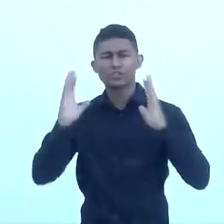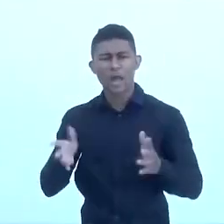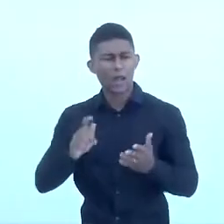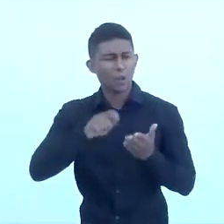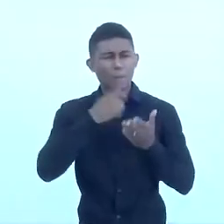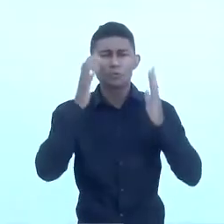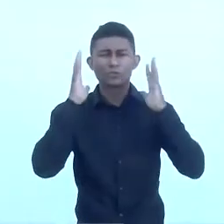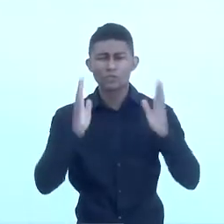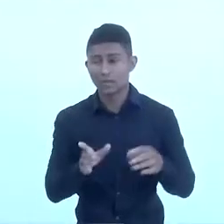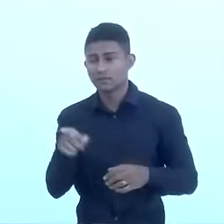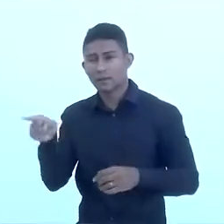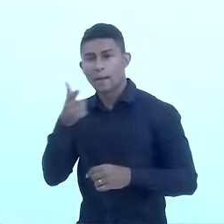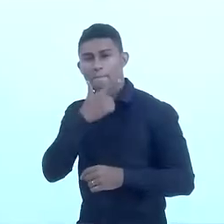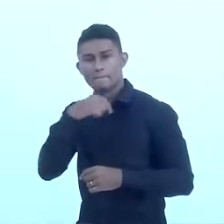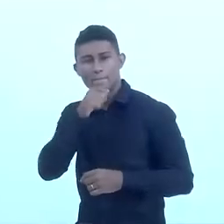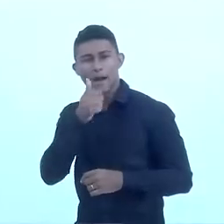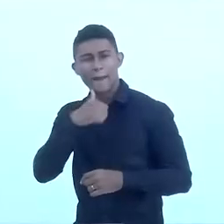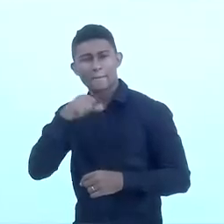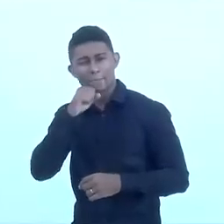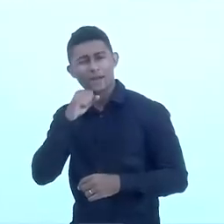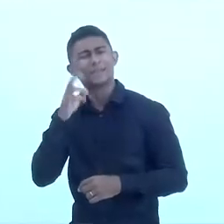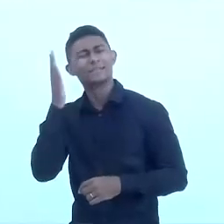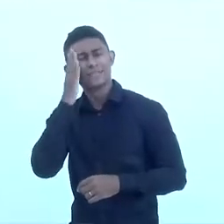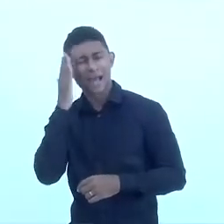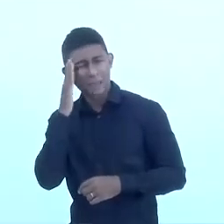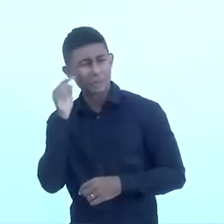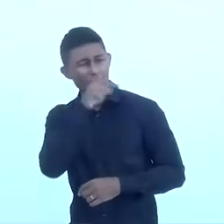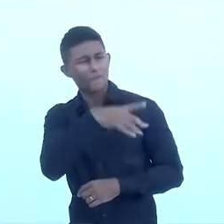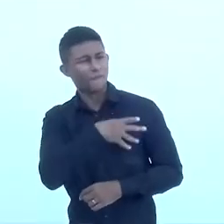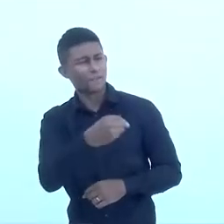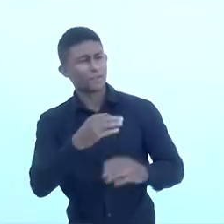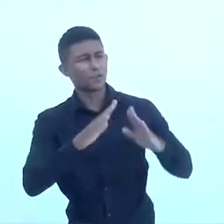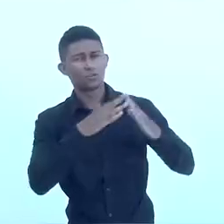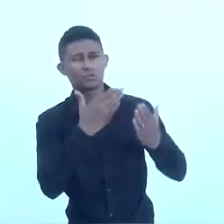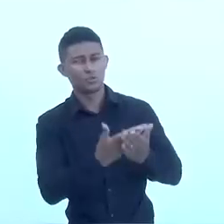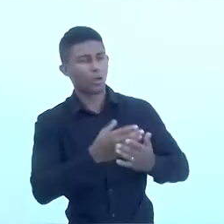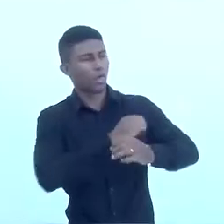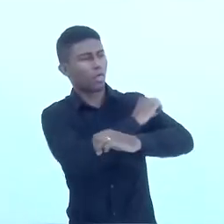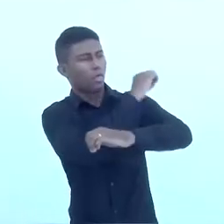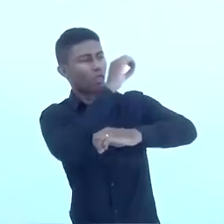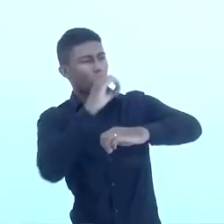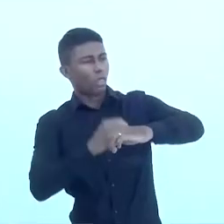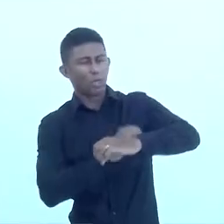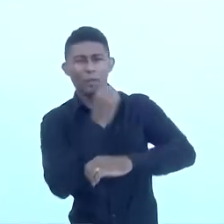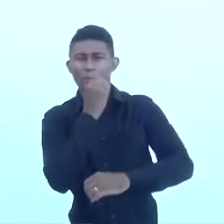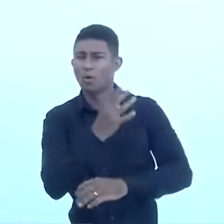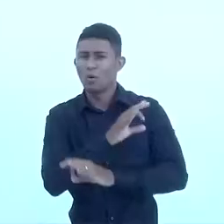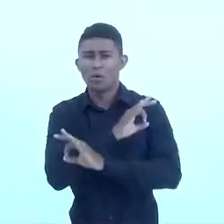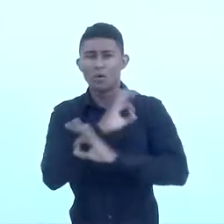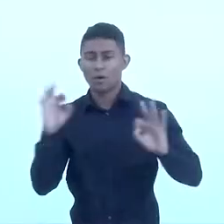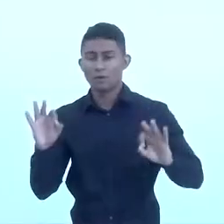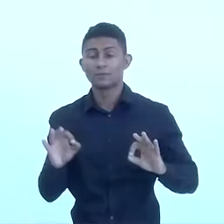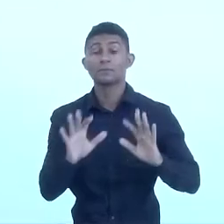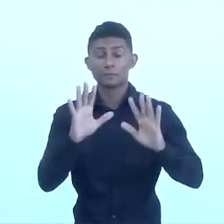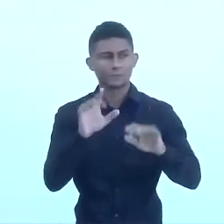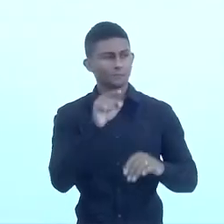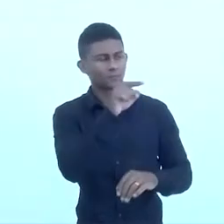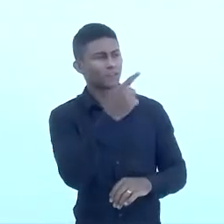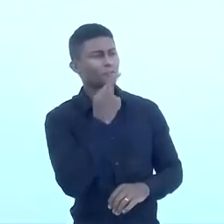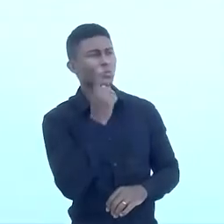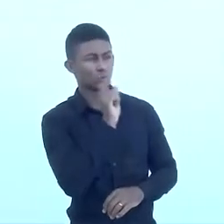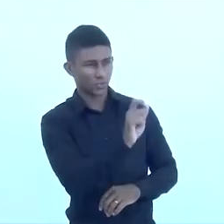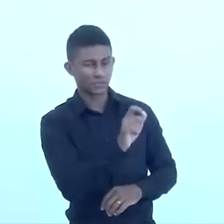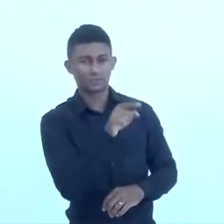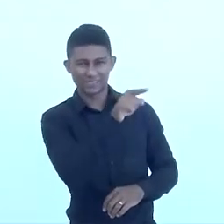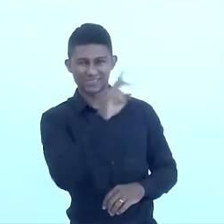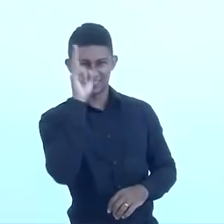conviver com a família, os pais podem ter a tranquilidade de ir trabalhar. Sem Era dúvida, genial sem dúvida. essa Agora, ideia. você falou de Desculpe. uma coisa,